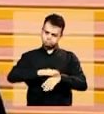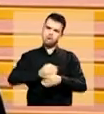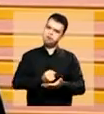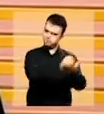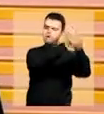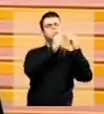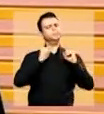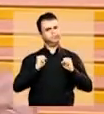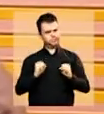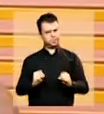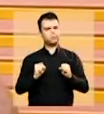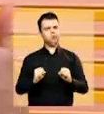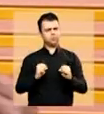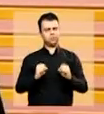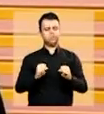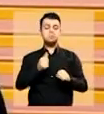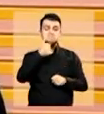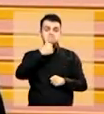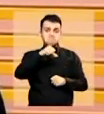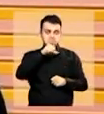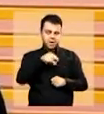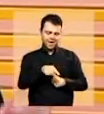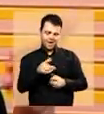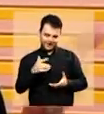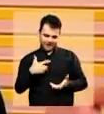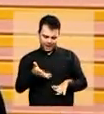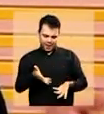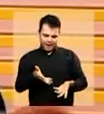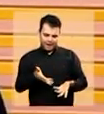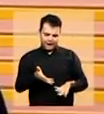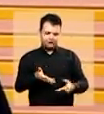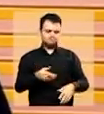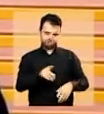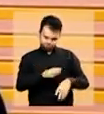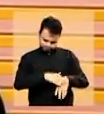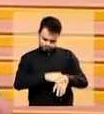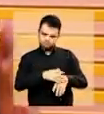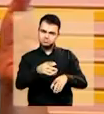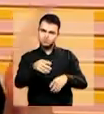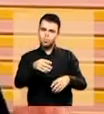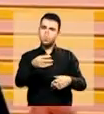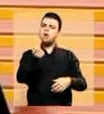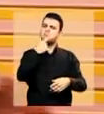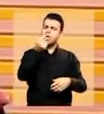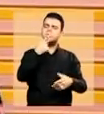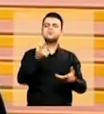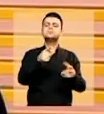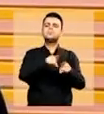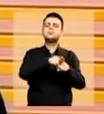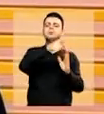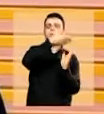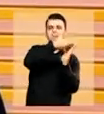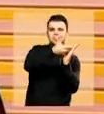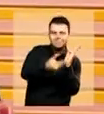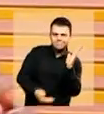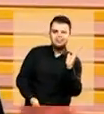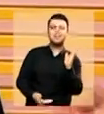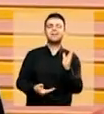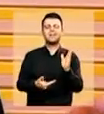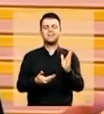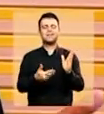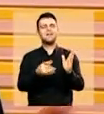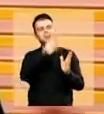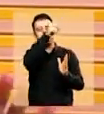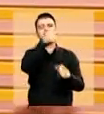Tudo que for que a mãe se sinta mais segura, ela pode enviar com a receita, a forma com que aquele remédio vai